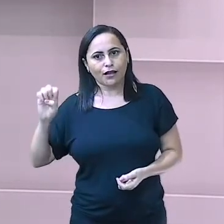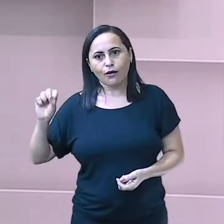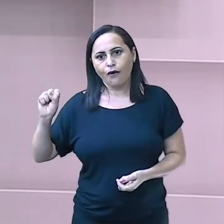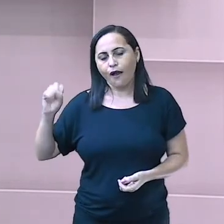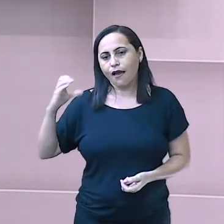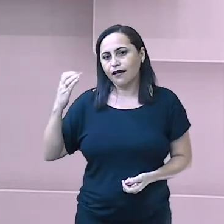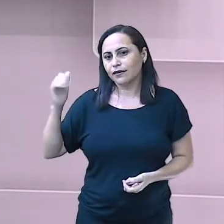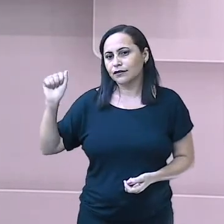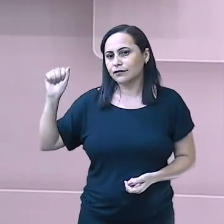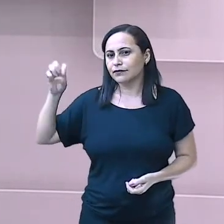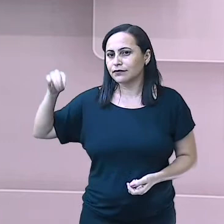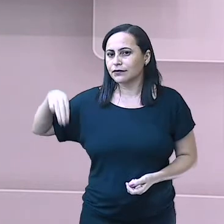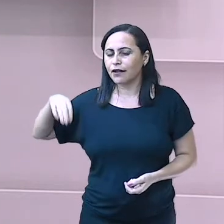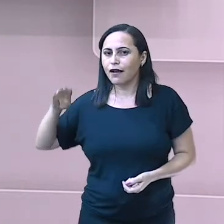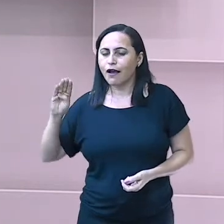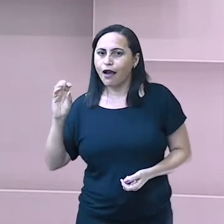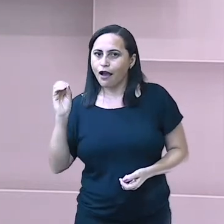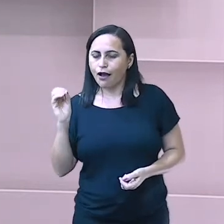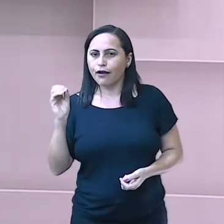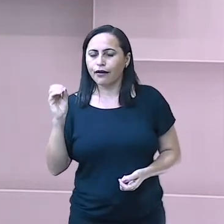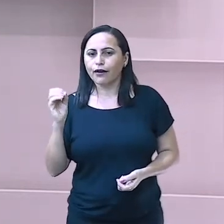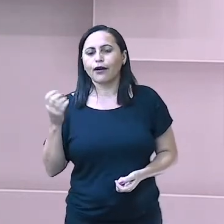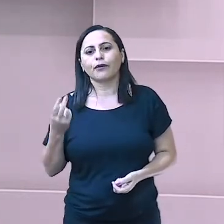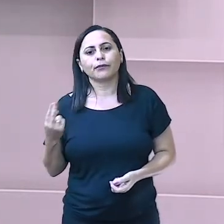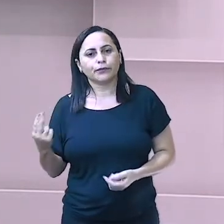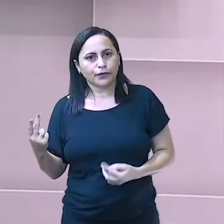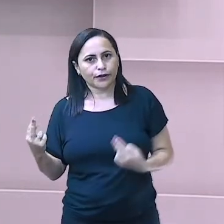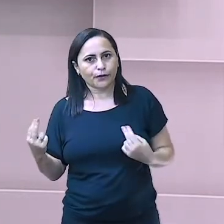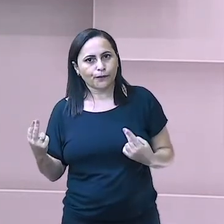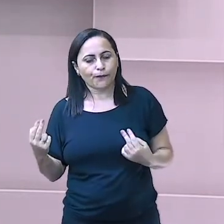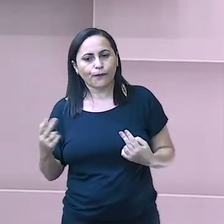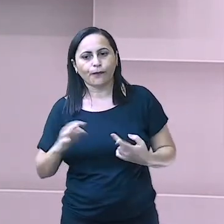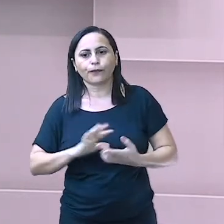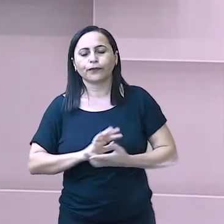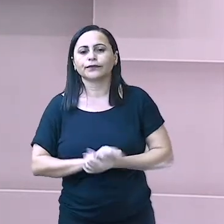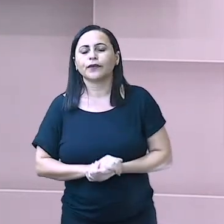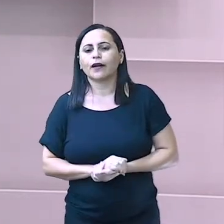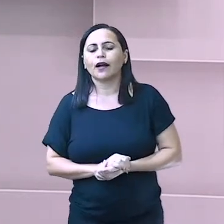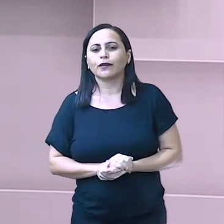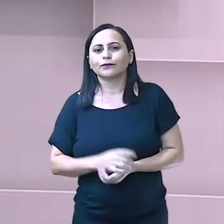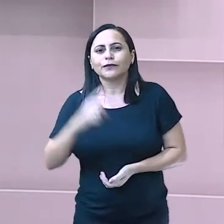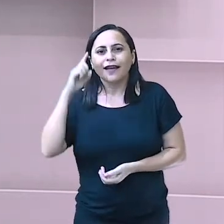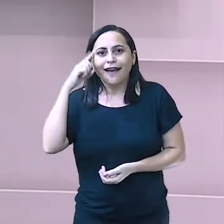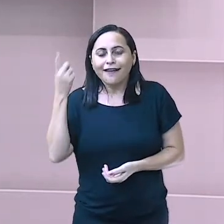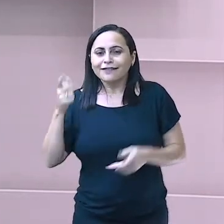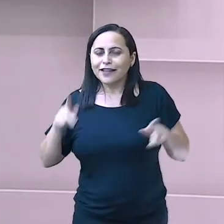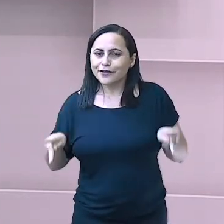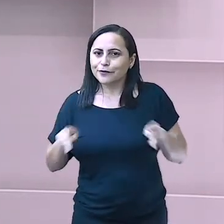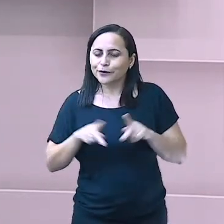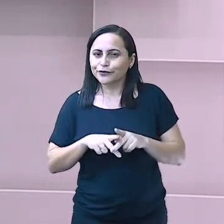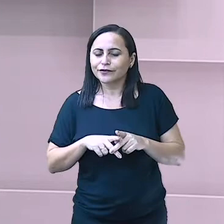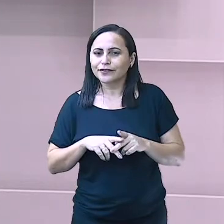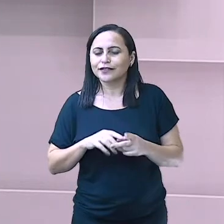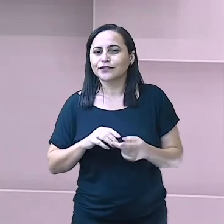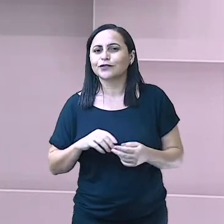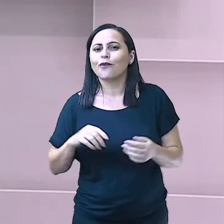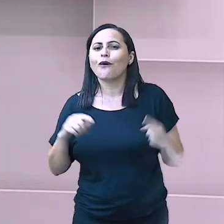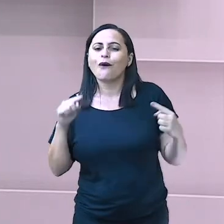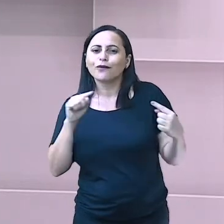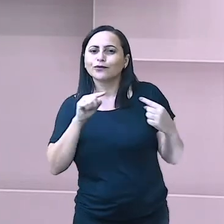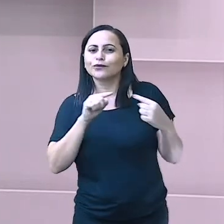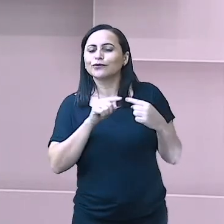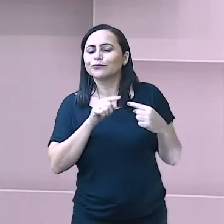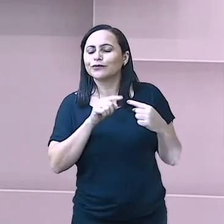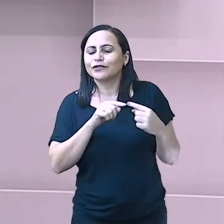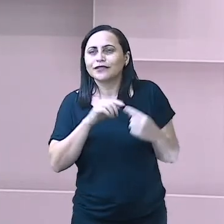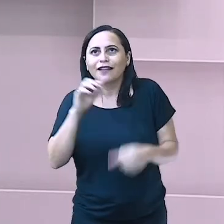essa ideia dessa professora de entregar, né, fazer esse objetivo de entender o que era o escambo de trocas de objeto,